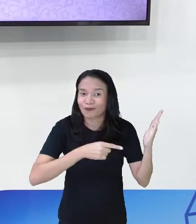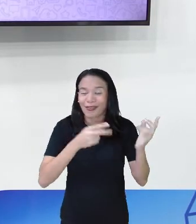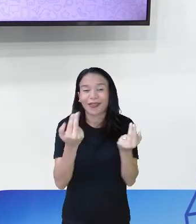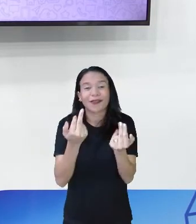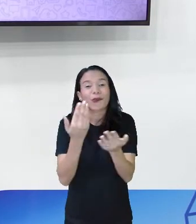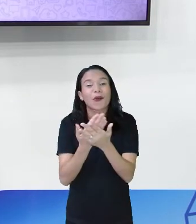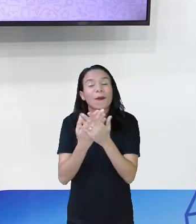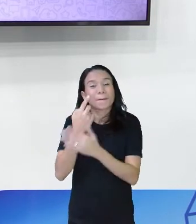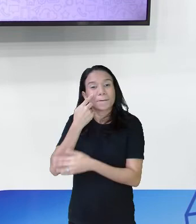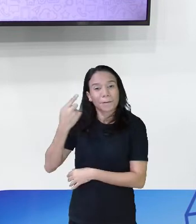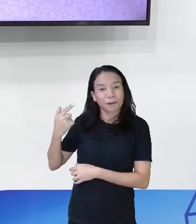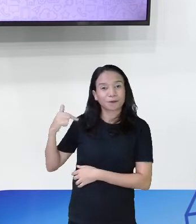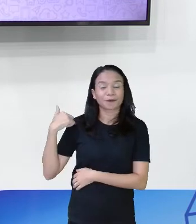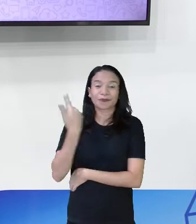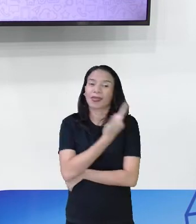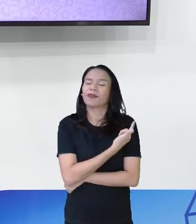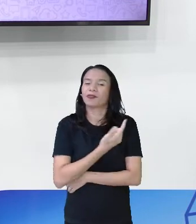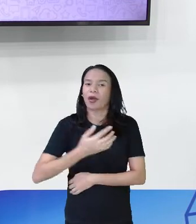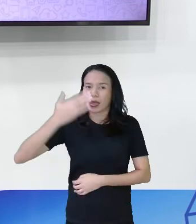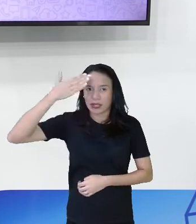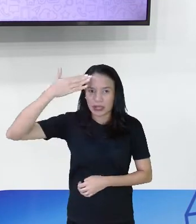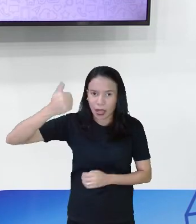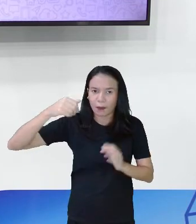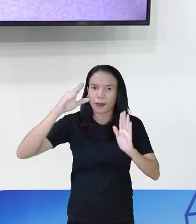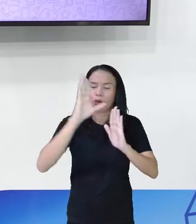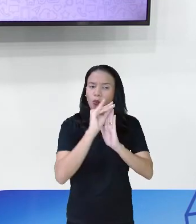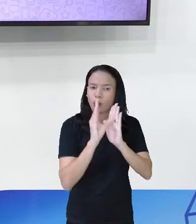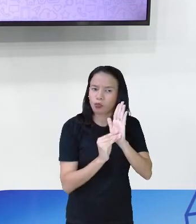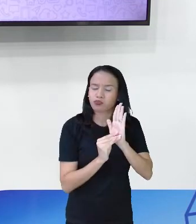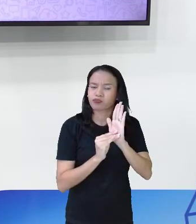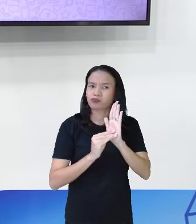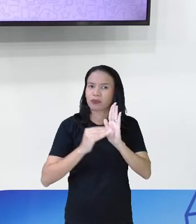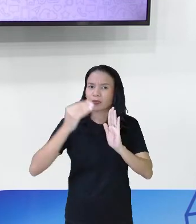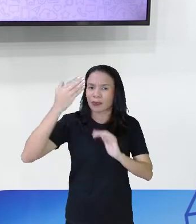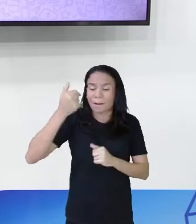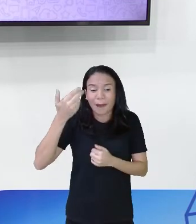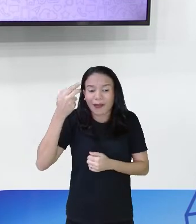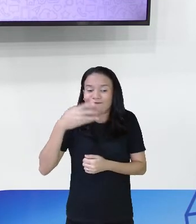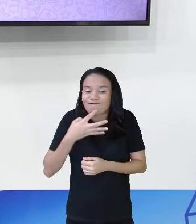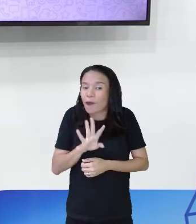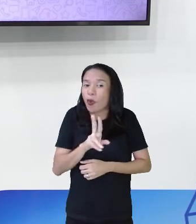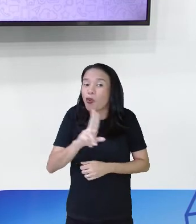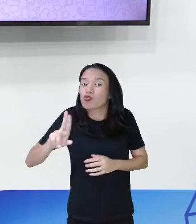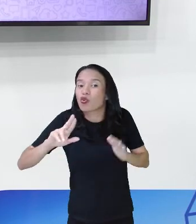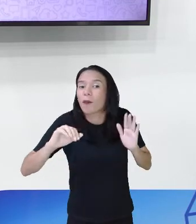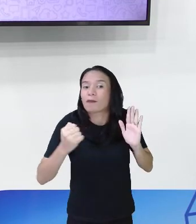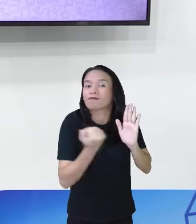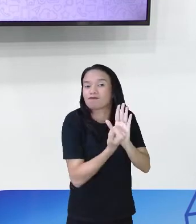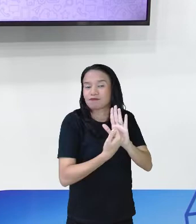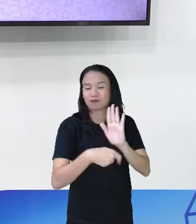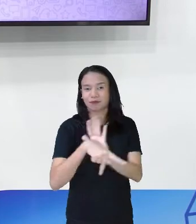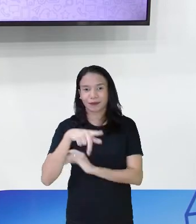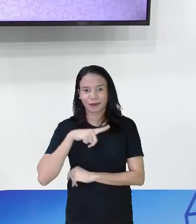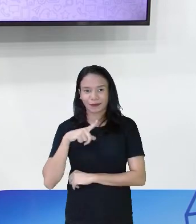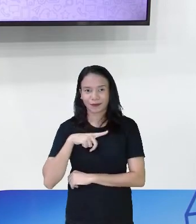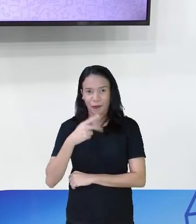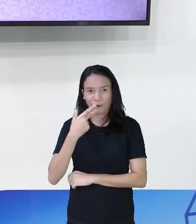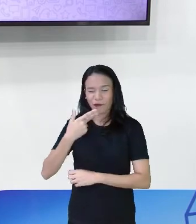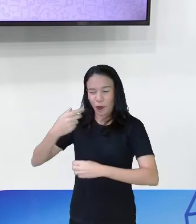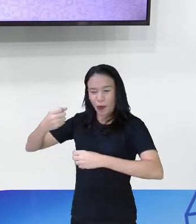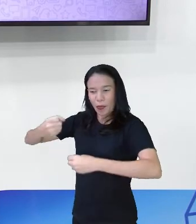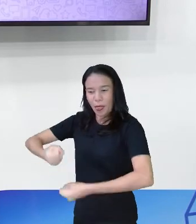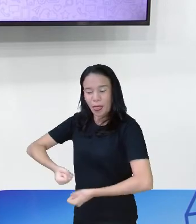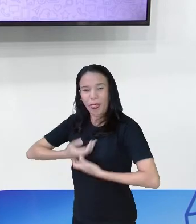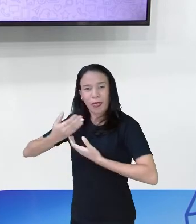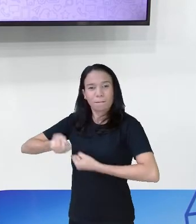aula passada. Às vezes a gente sabe de uma coisa, só que não sabe o nome daquilo ali, né? Eu falei sobre poemas concretos na